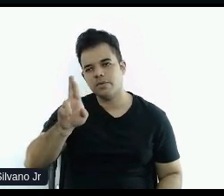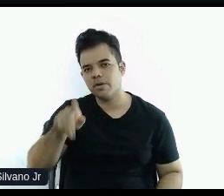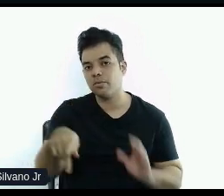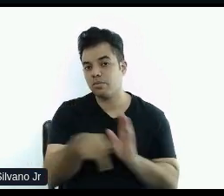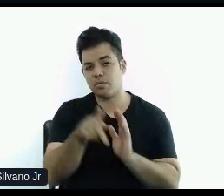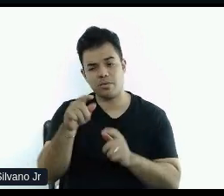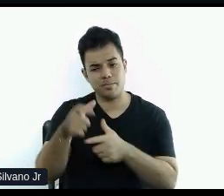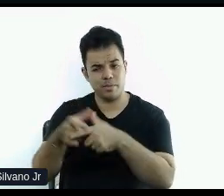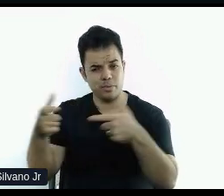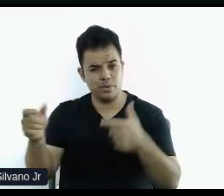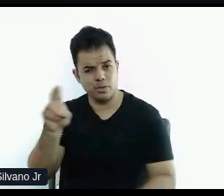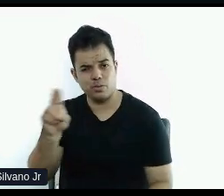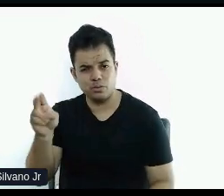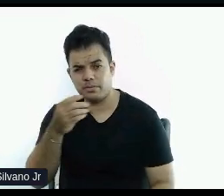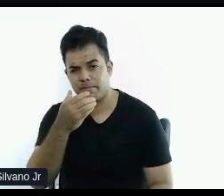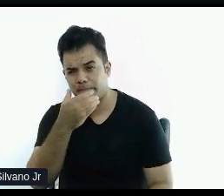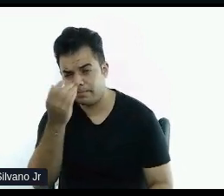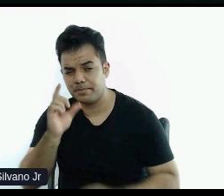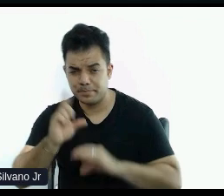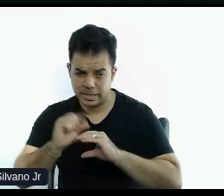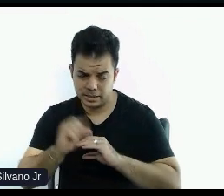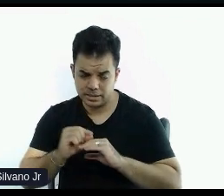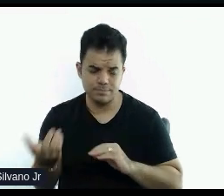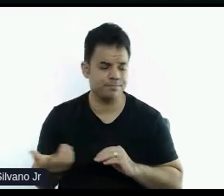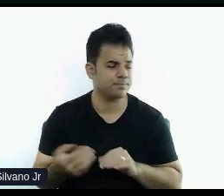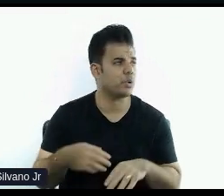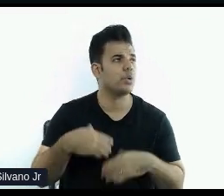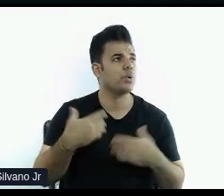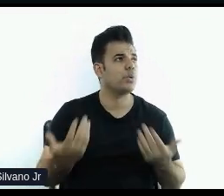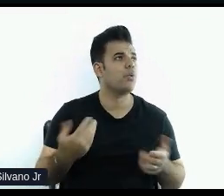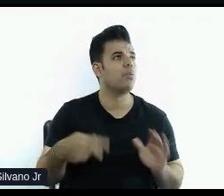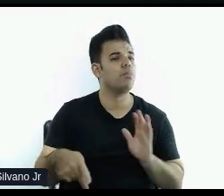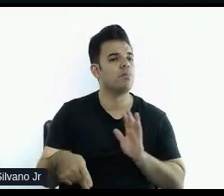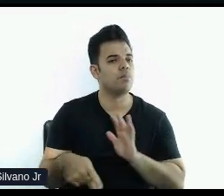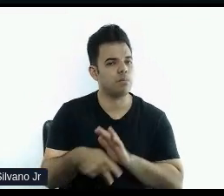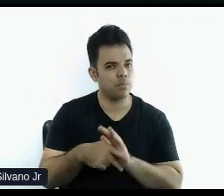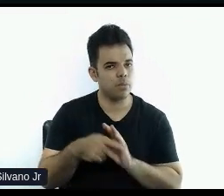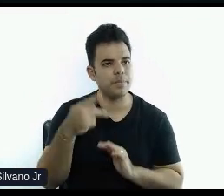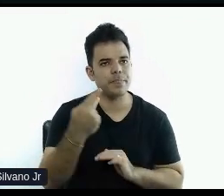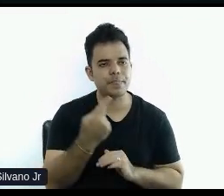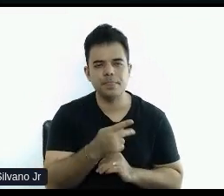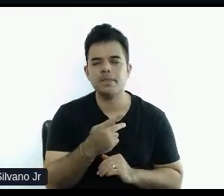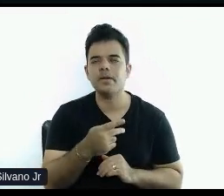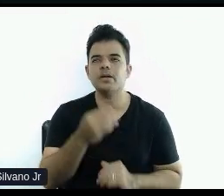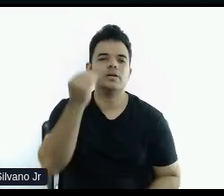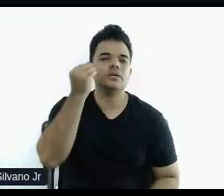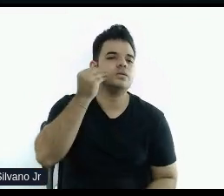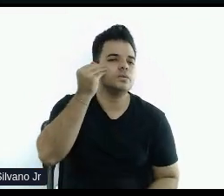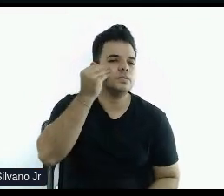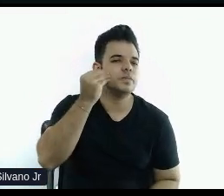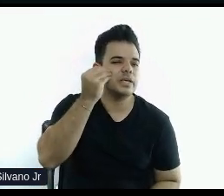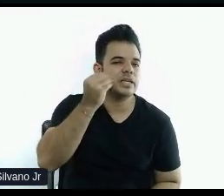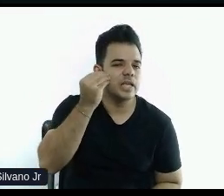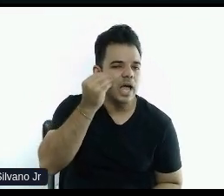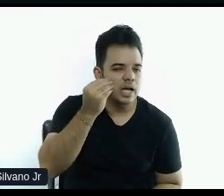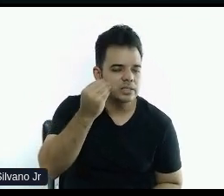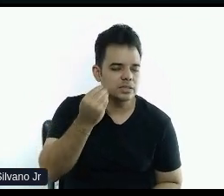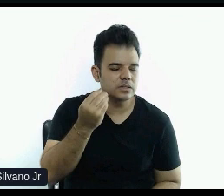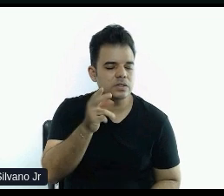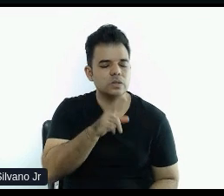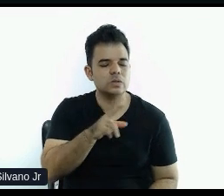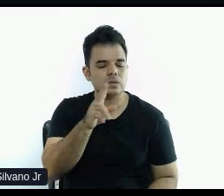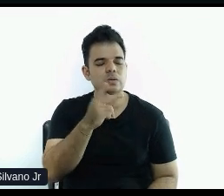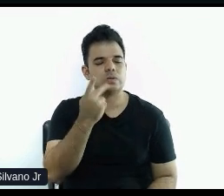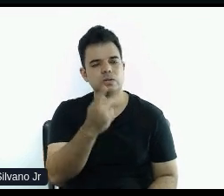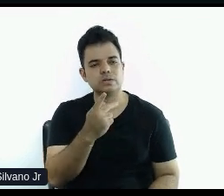gente vai ter uma validação manual para a consolidação da experiência que vai ser dada dessa forma. Então, a gente monta esse plano, que vai